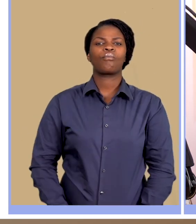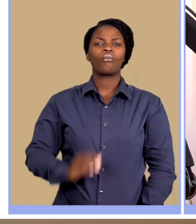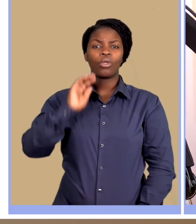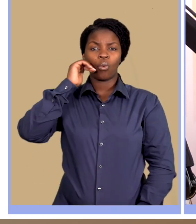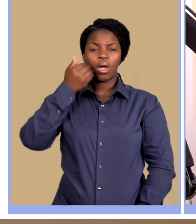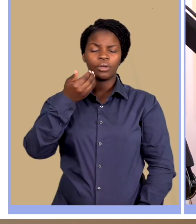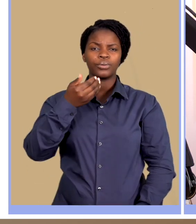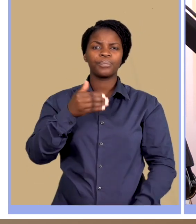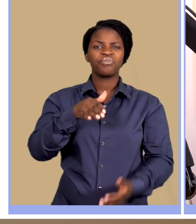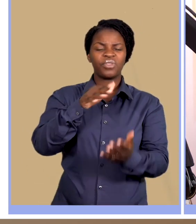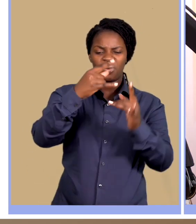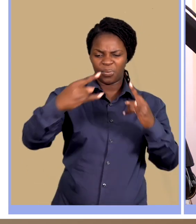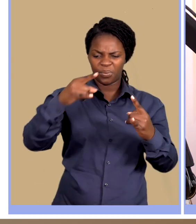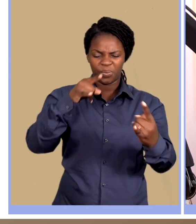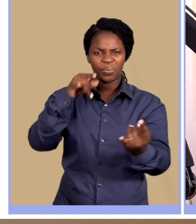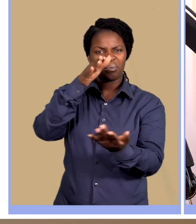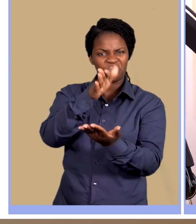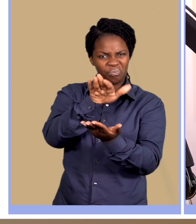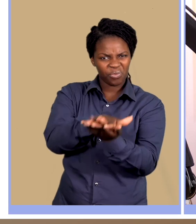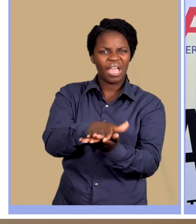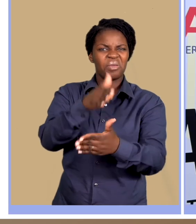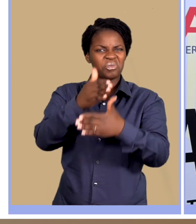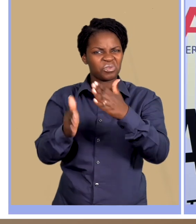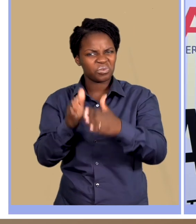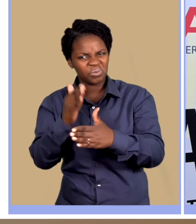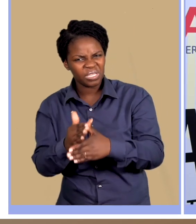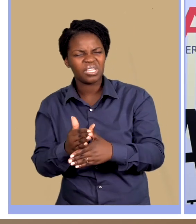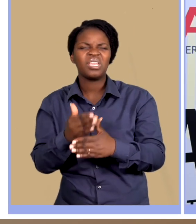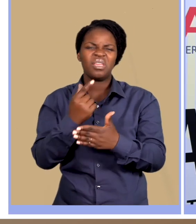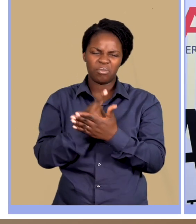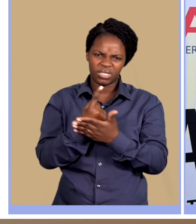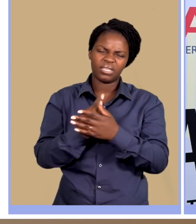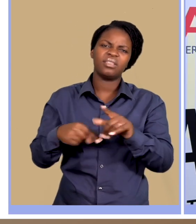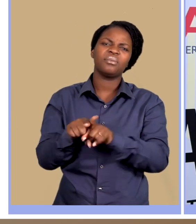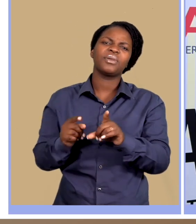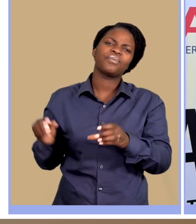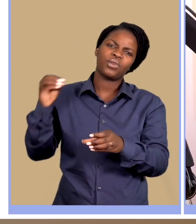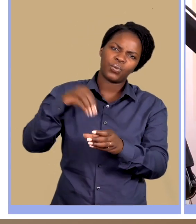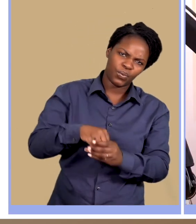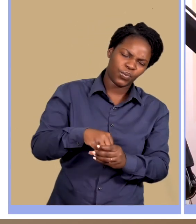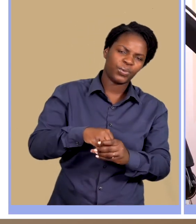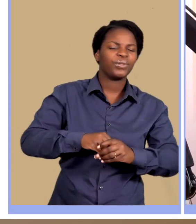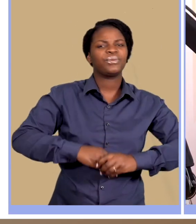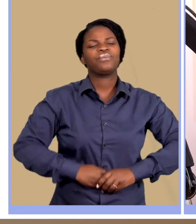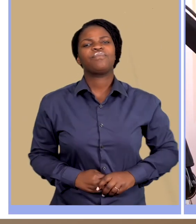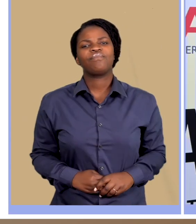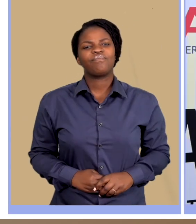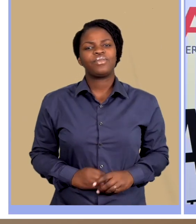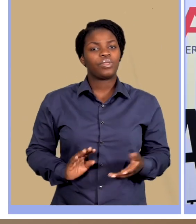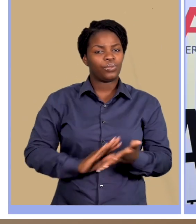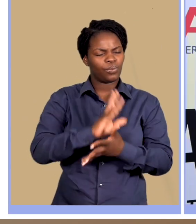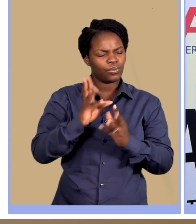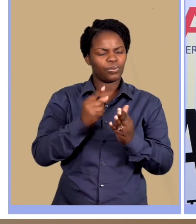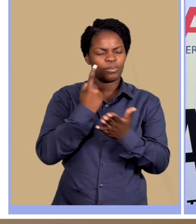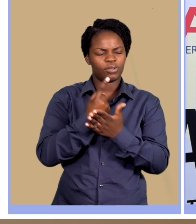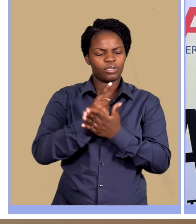comunidades, escolas resilientes, hospitais resilientes. Olhando mais aquela questão de nada para nós sem nós. Sem dúvida. Mas o